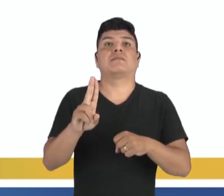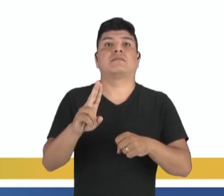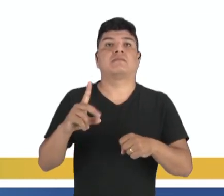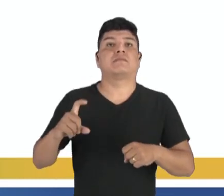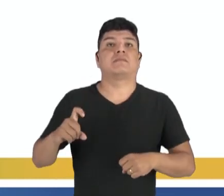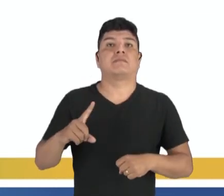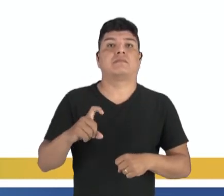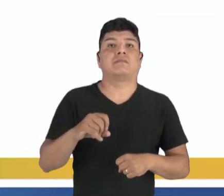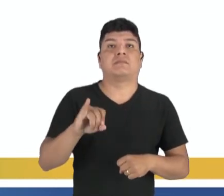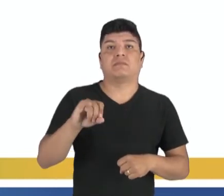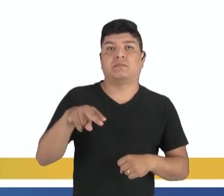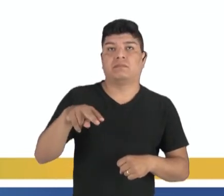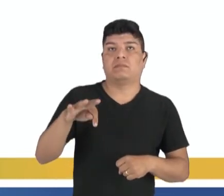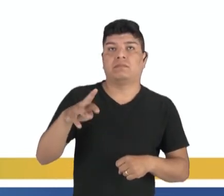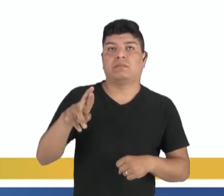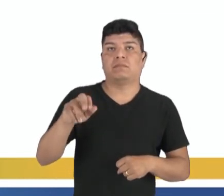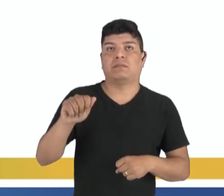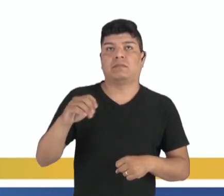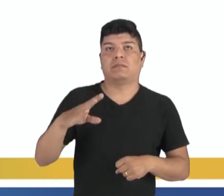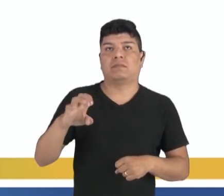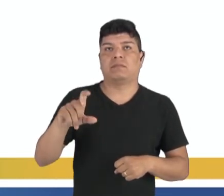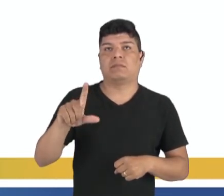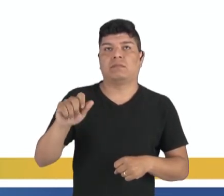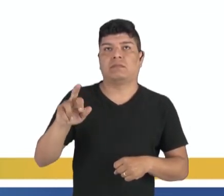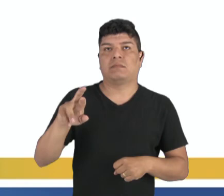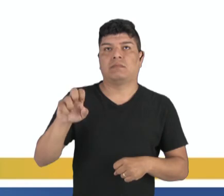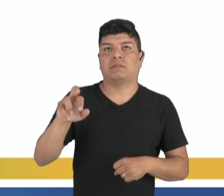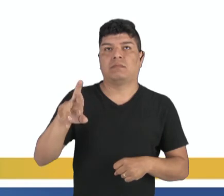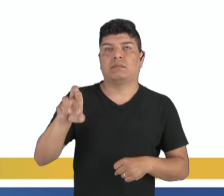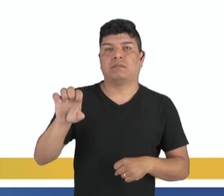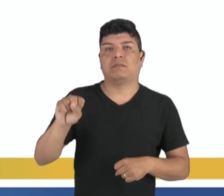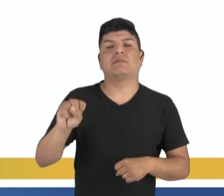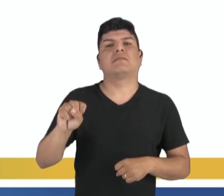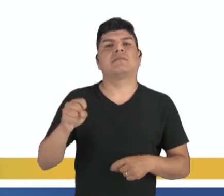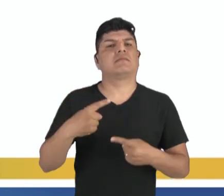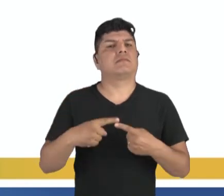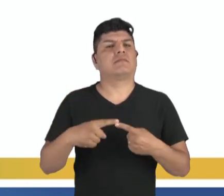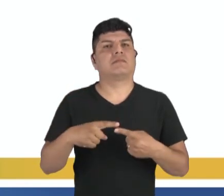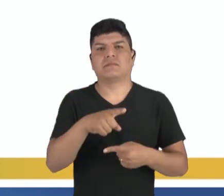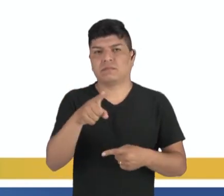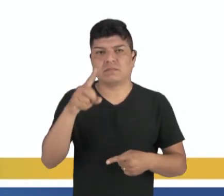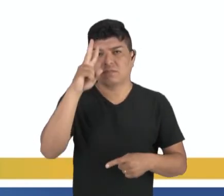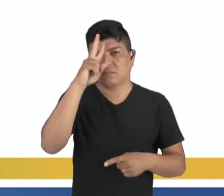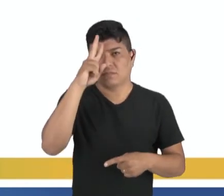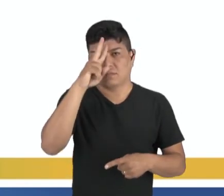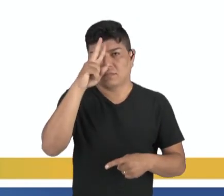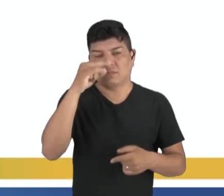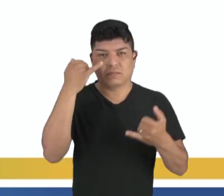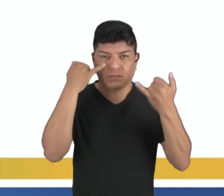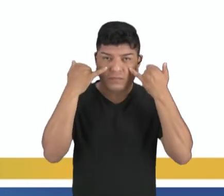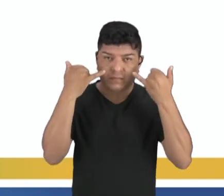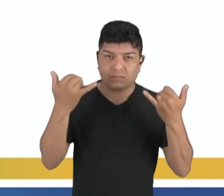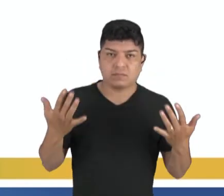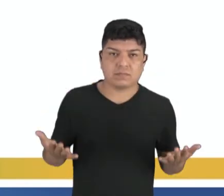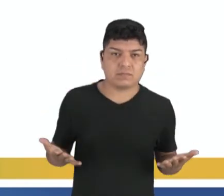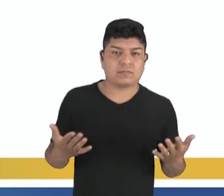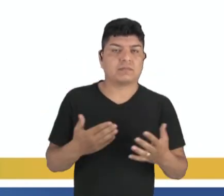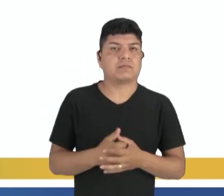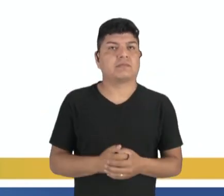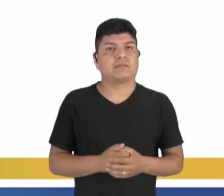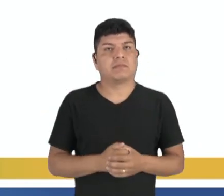são chamados de parasitas intracelulares obrigatórios? E aí, vocês lembram dessa informação?